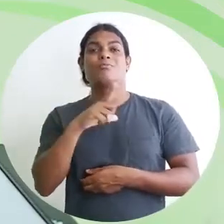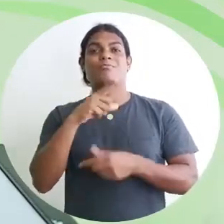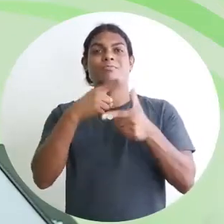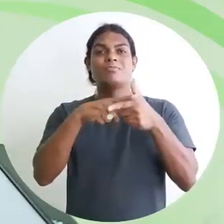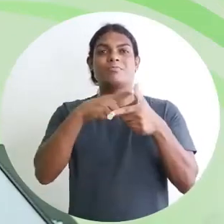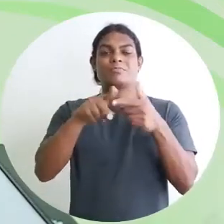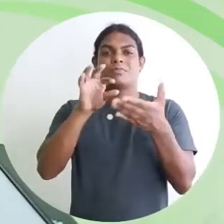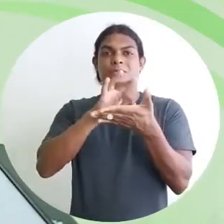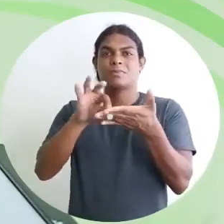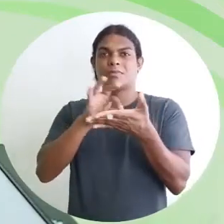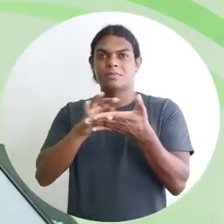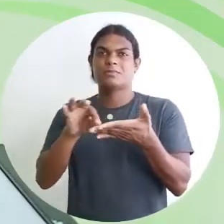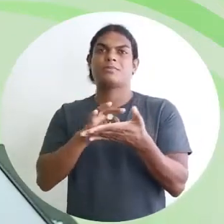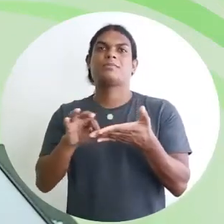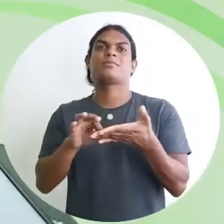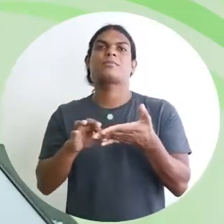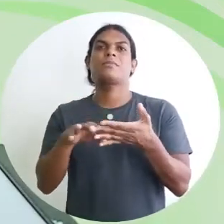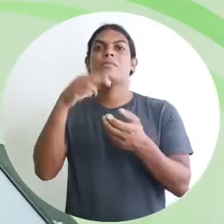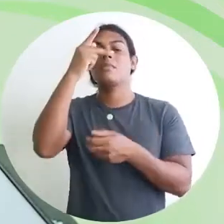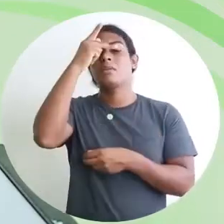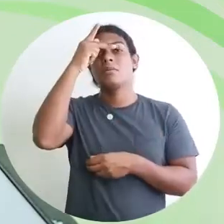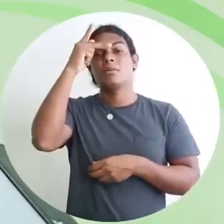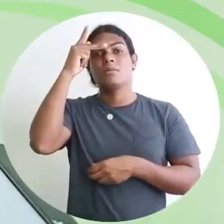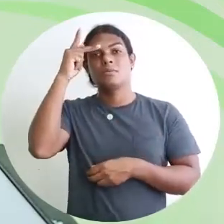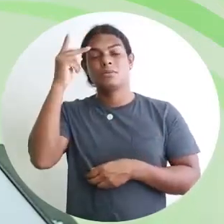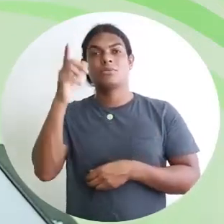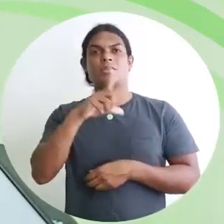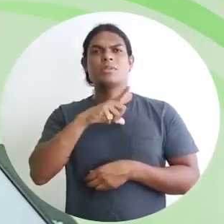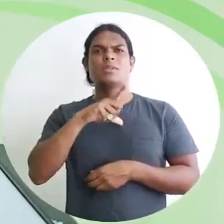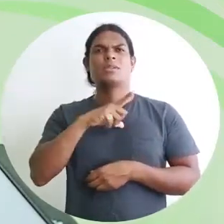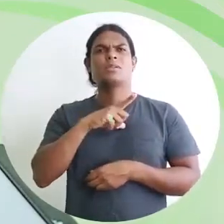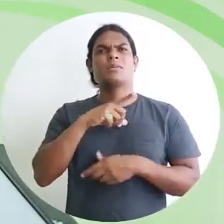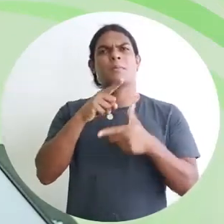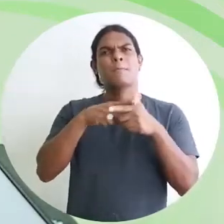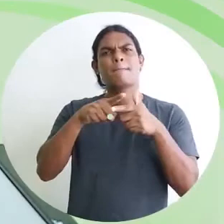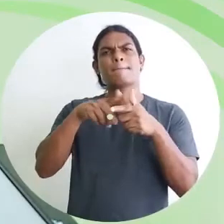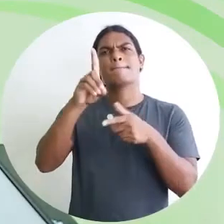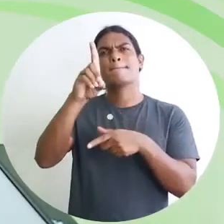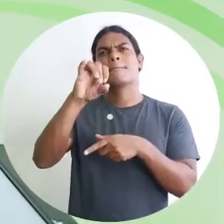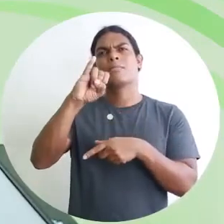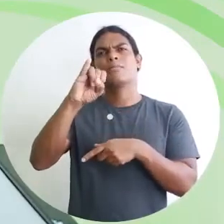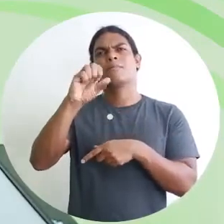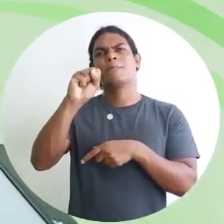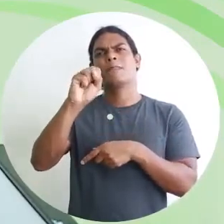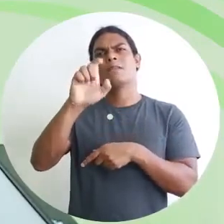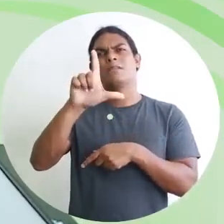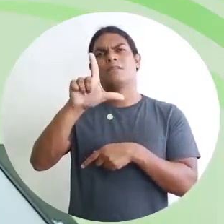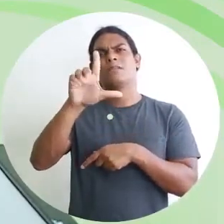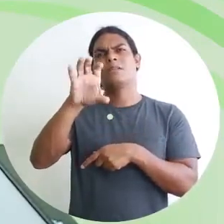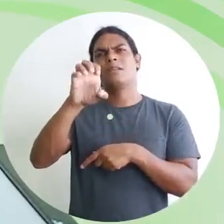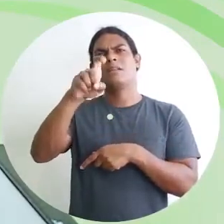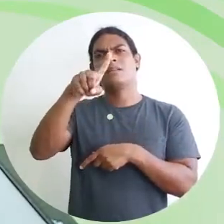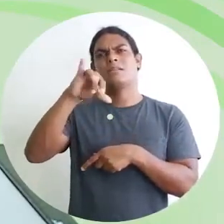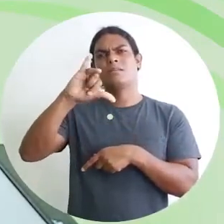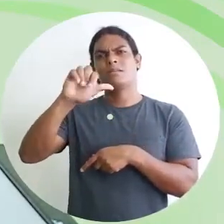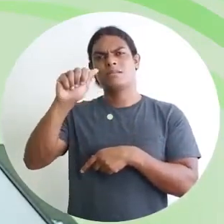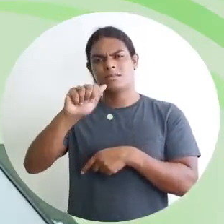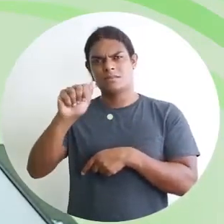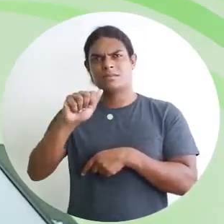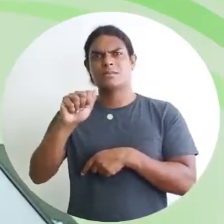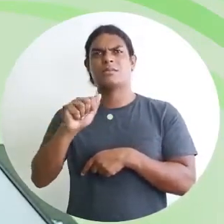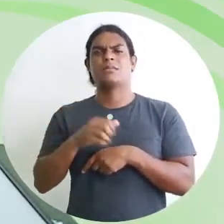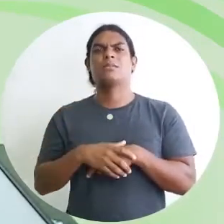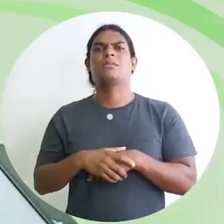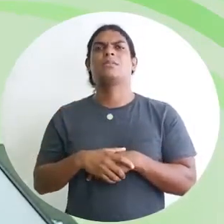escrita misturada, né? Com pessoas com problemas de dislexia e outras demandas. Essas